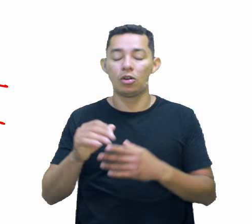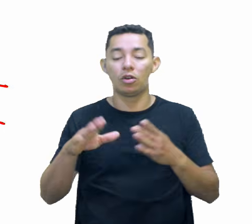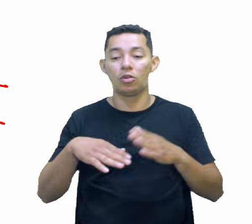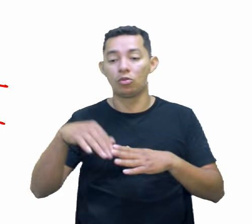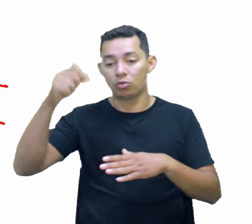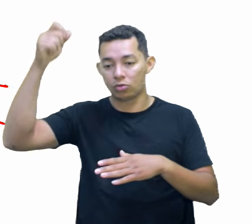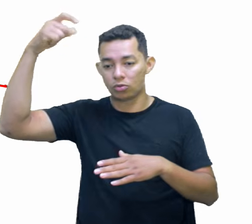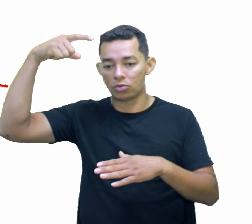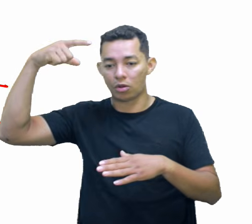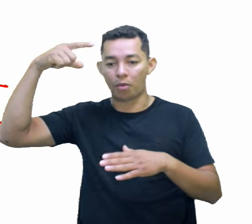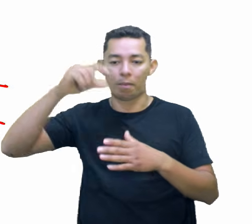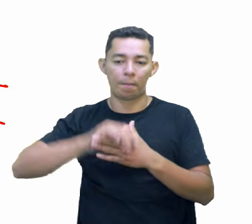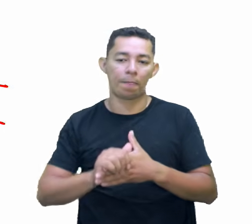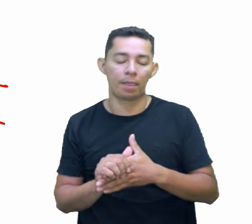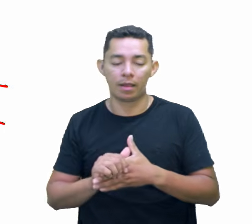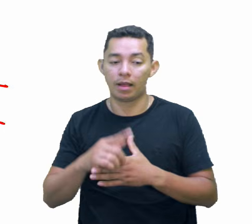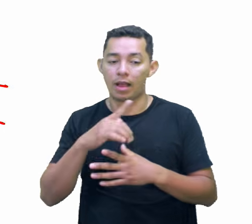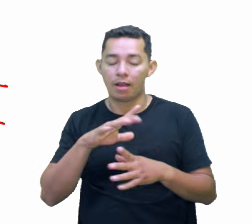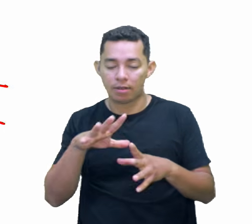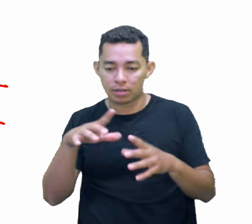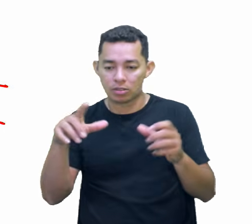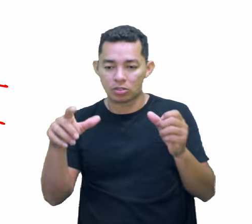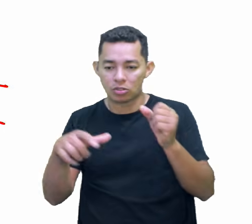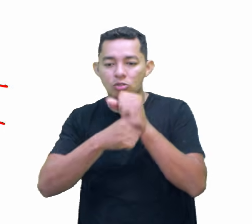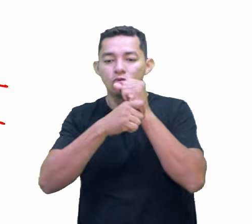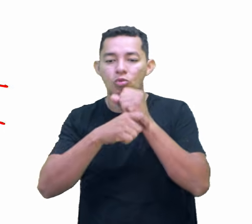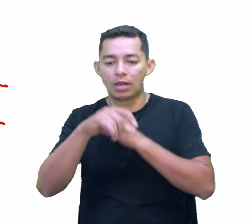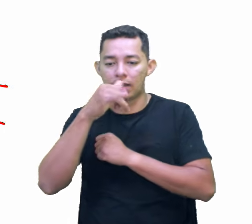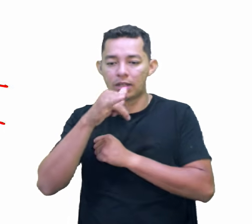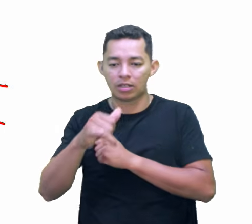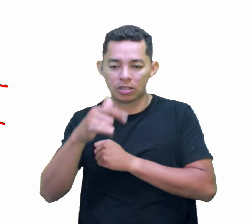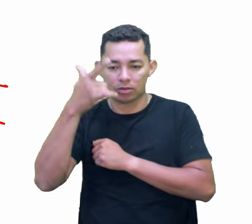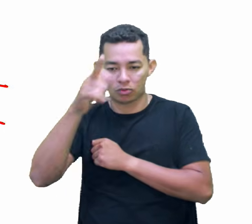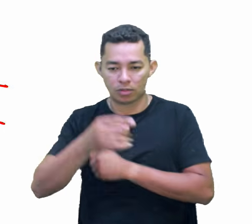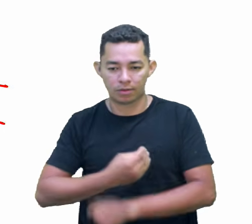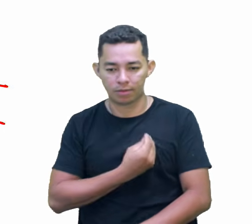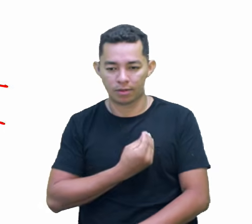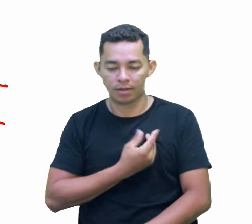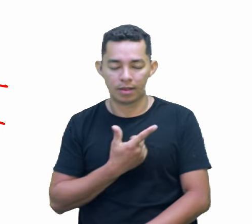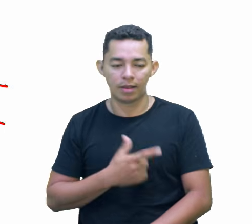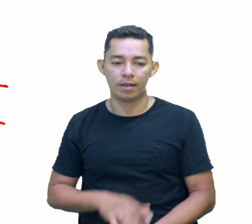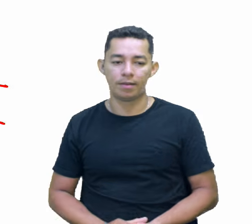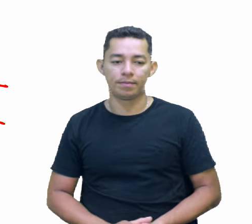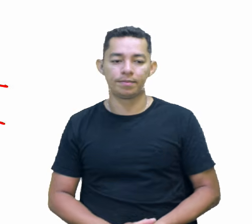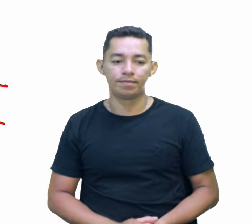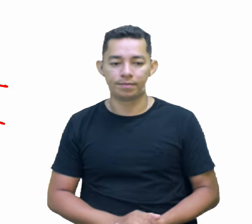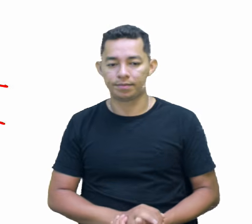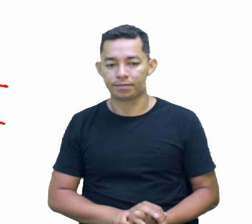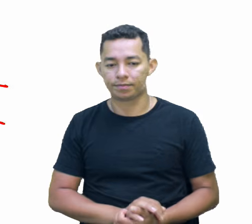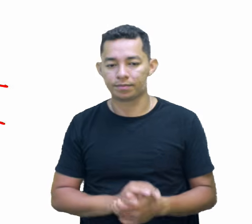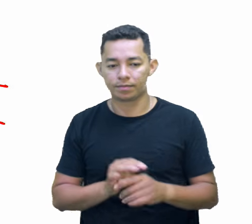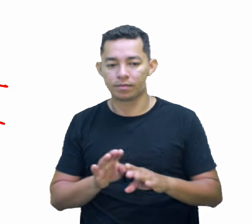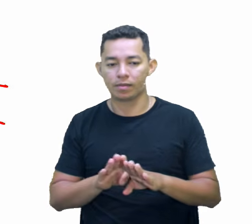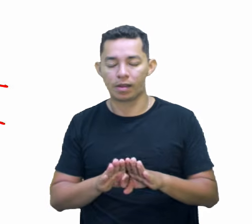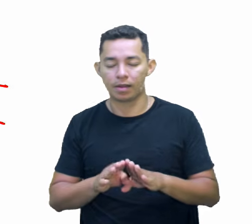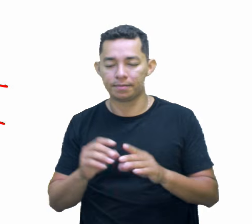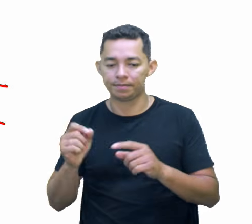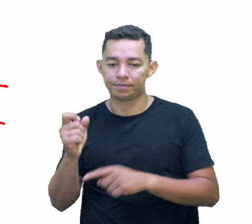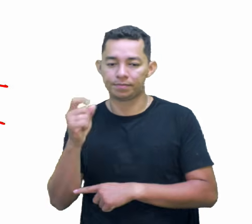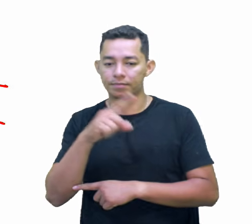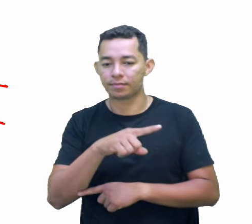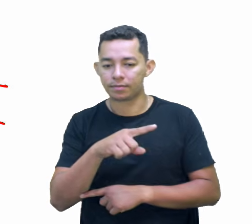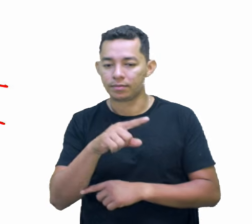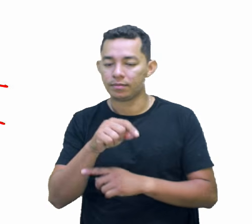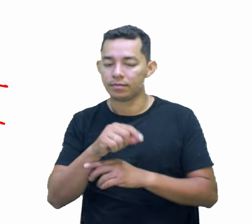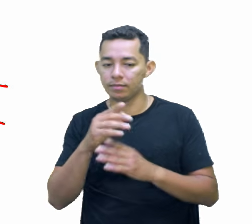energia para que nesse período ela consiga sobreviver. Vai provocar também migrações agindo na densidade